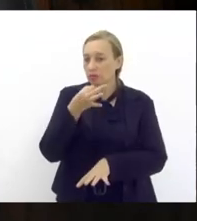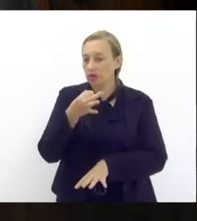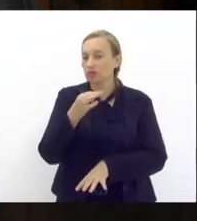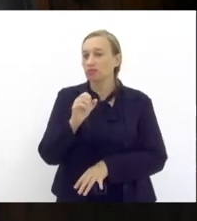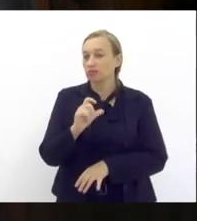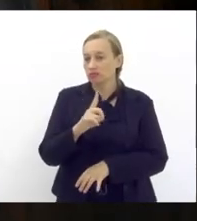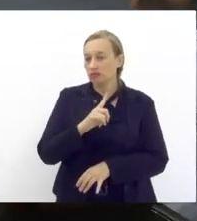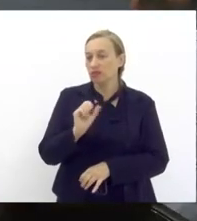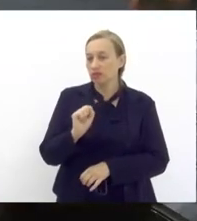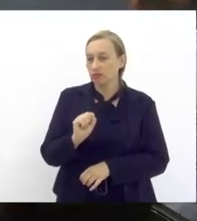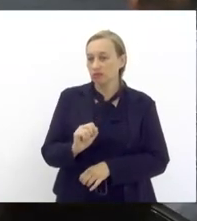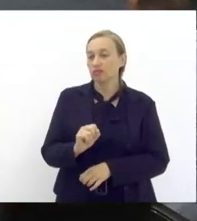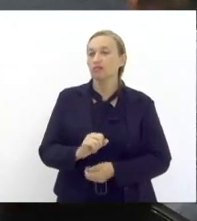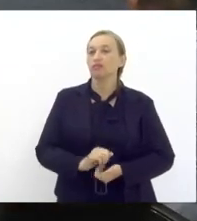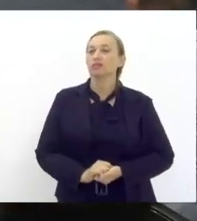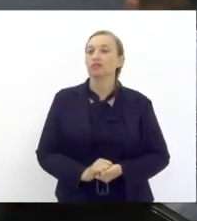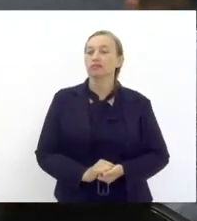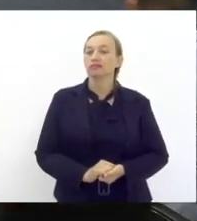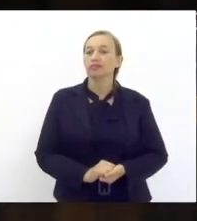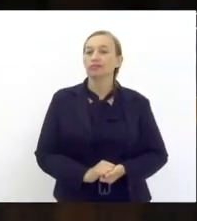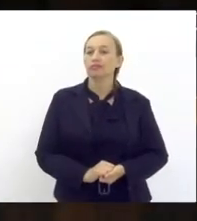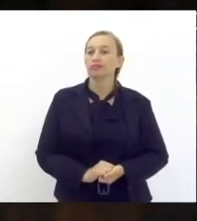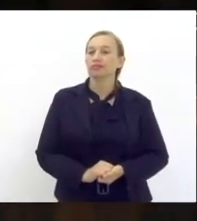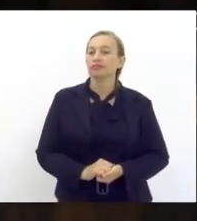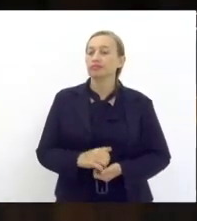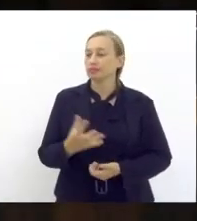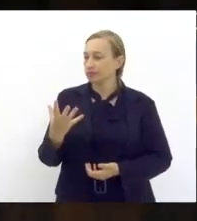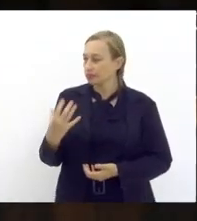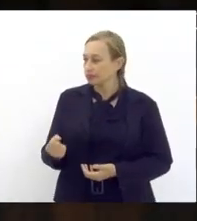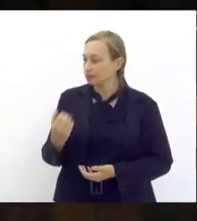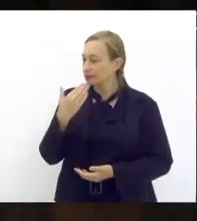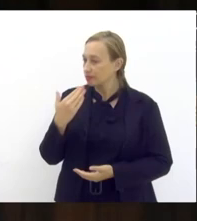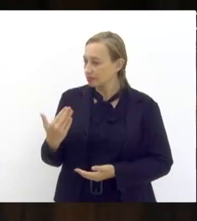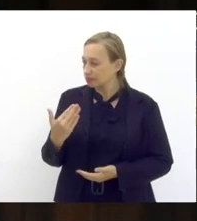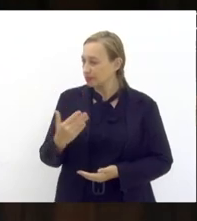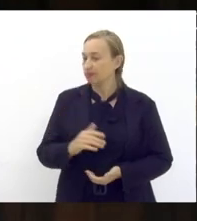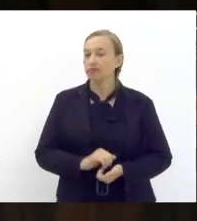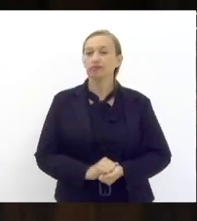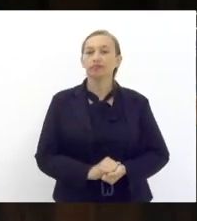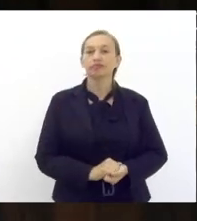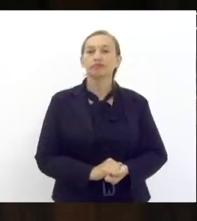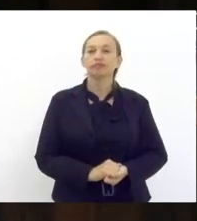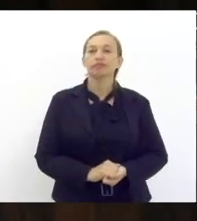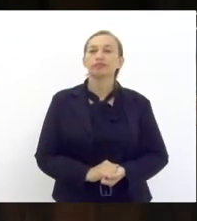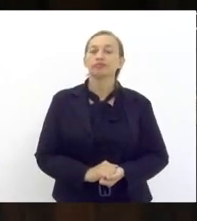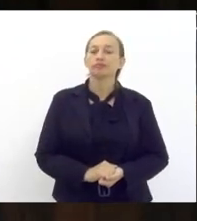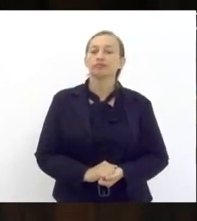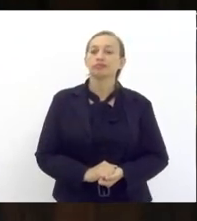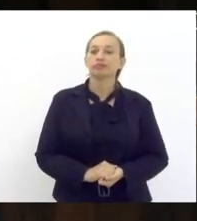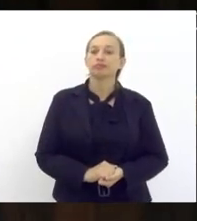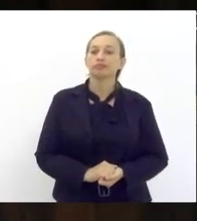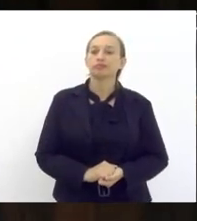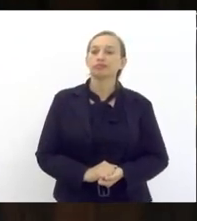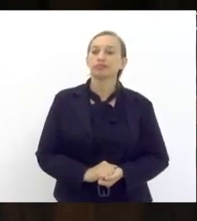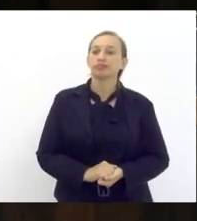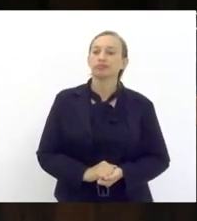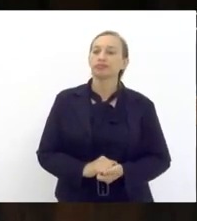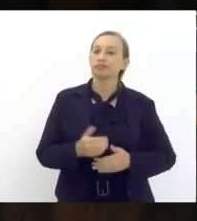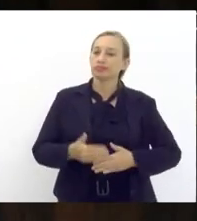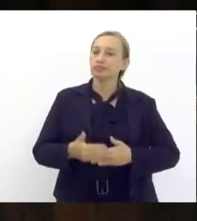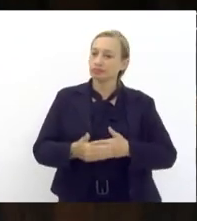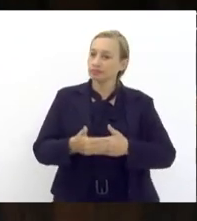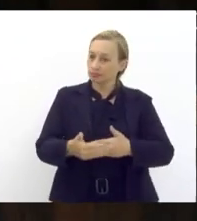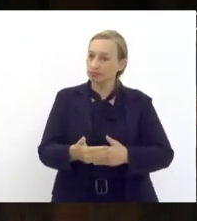favor. Eu vou deferir o pedido de Vossa Excelência, é pertinente, mas eu vou avançar